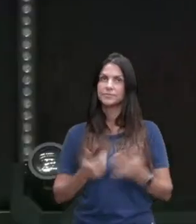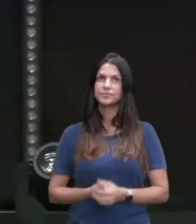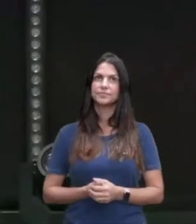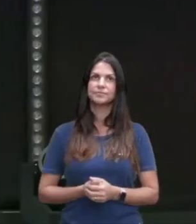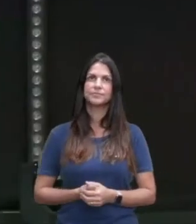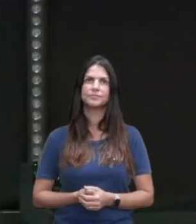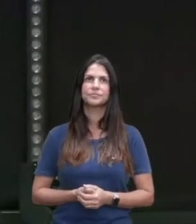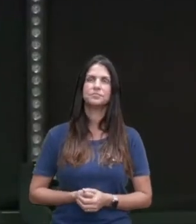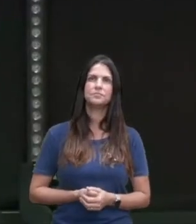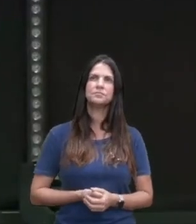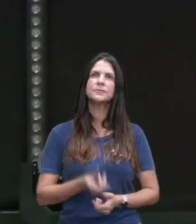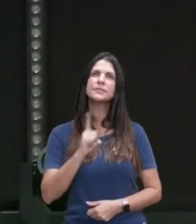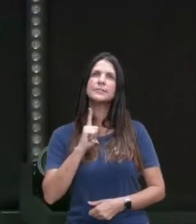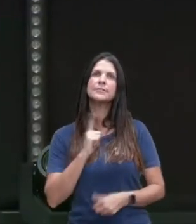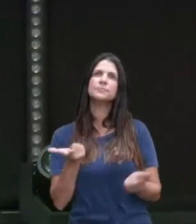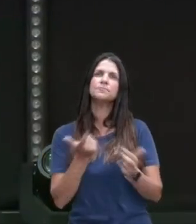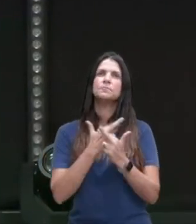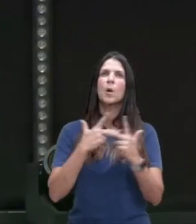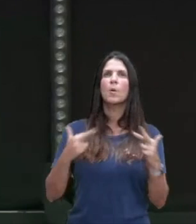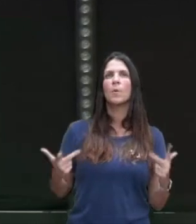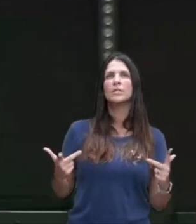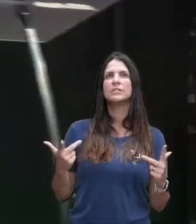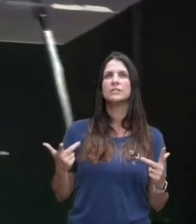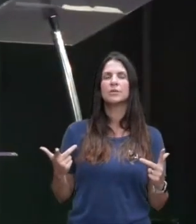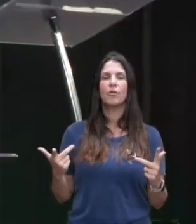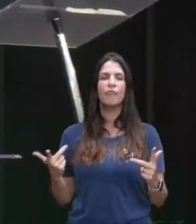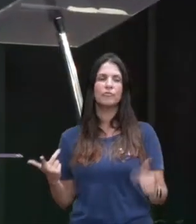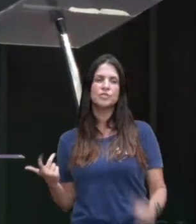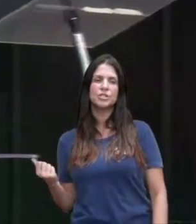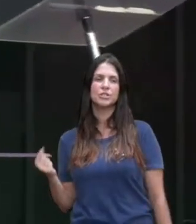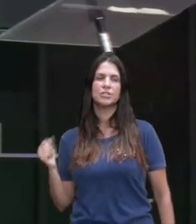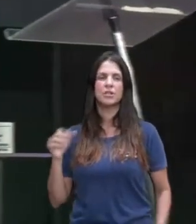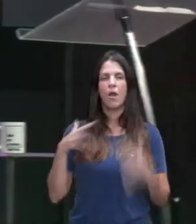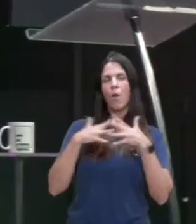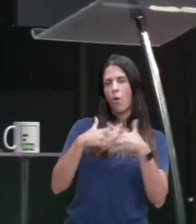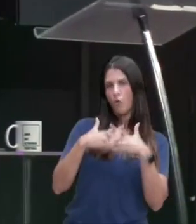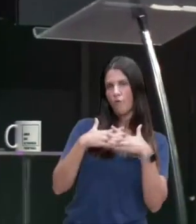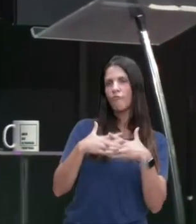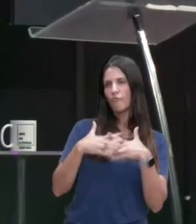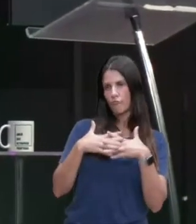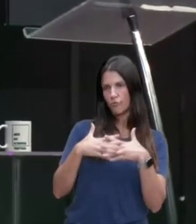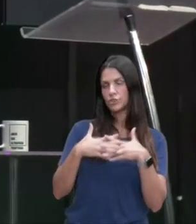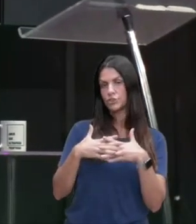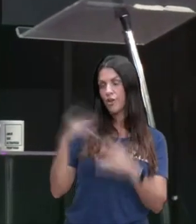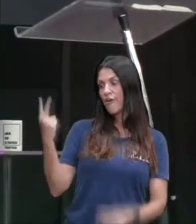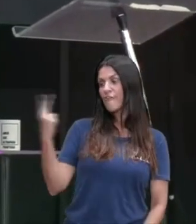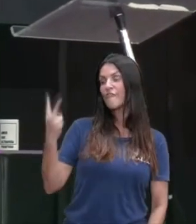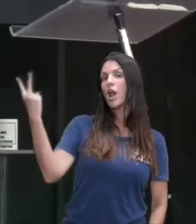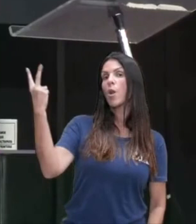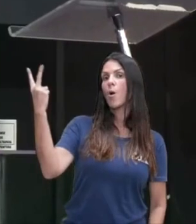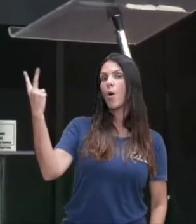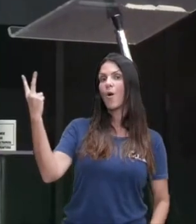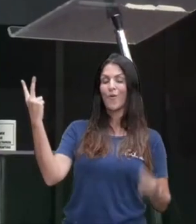Se tem uma coisa que a gente confunde muito a gente confunde muito valor